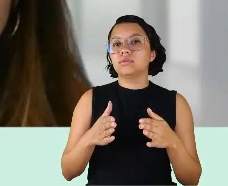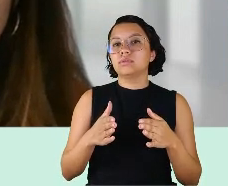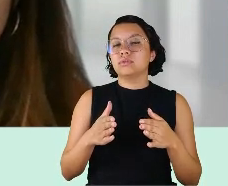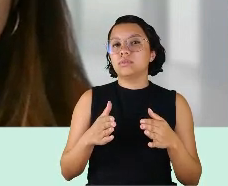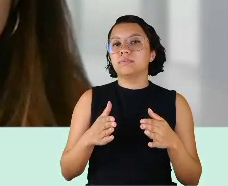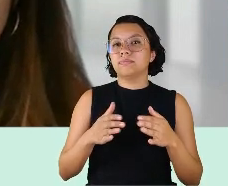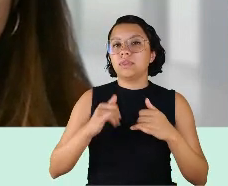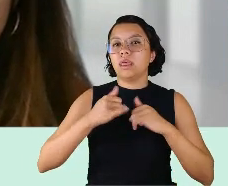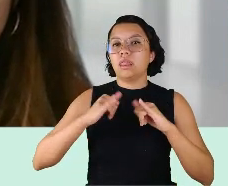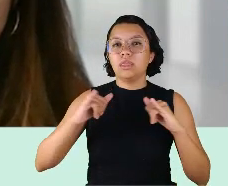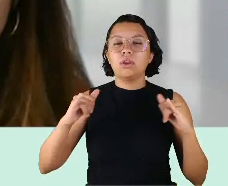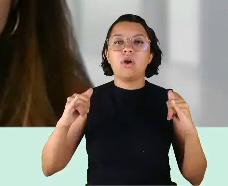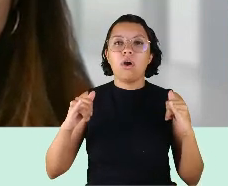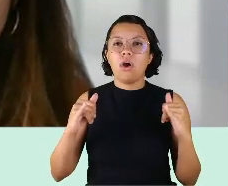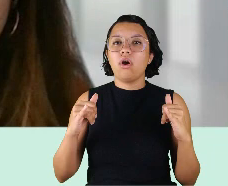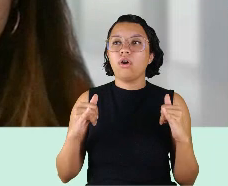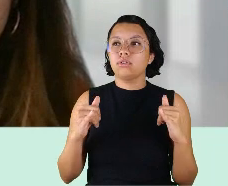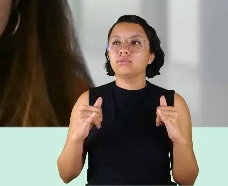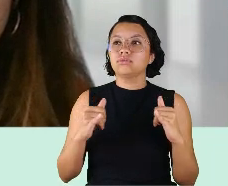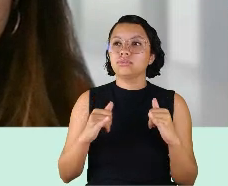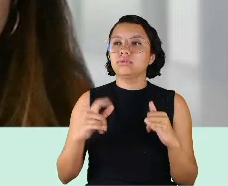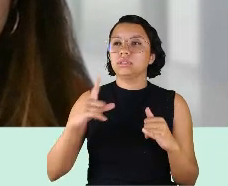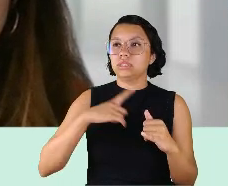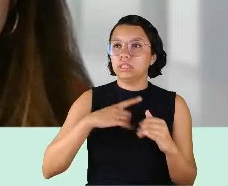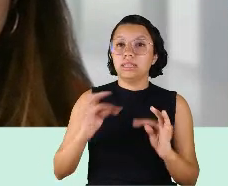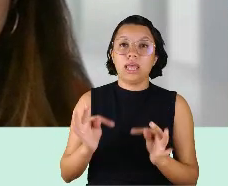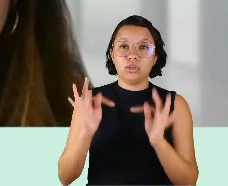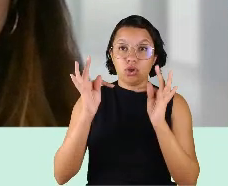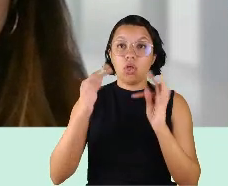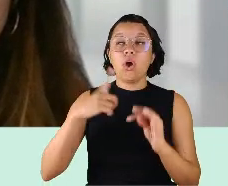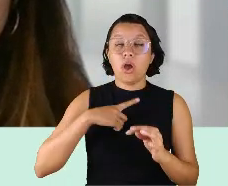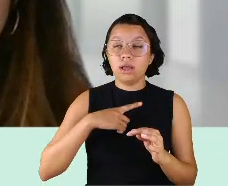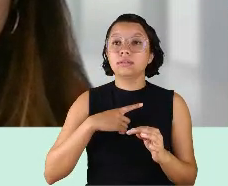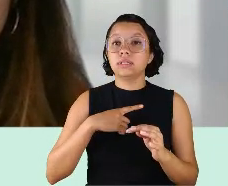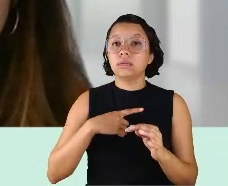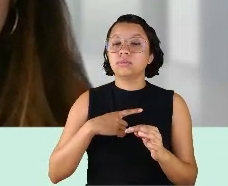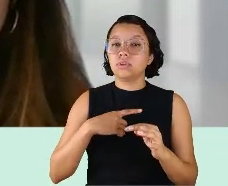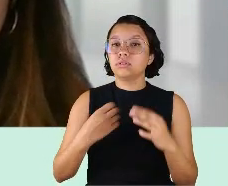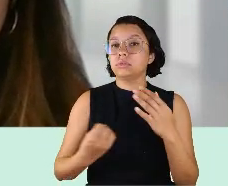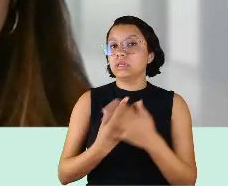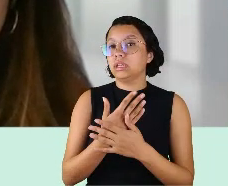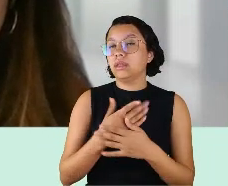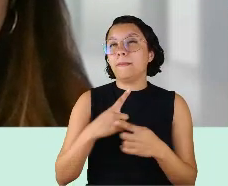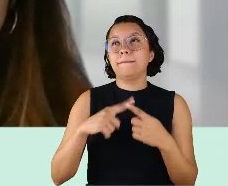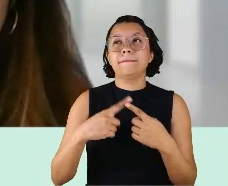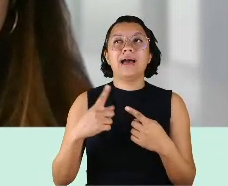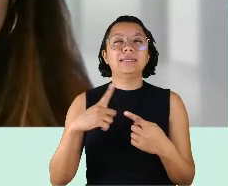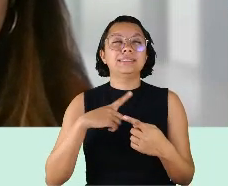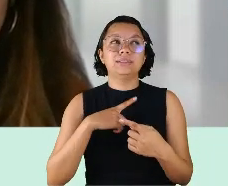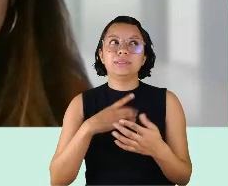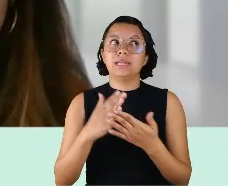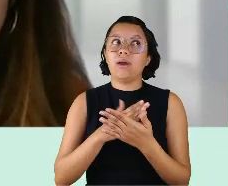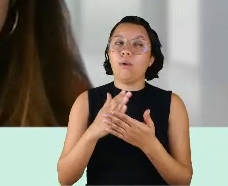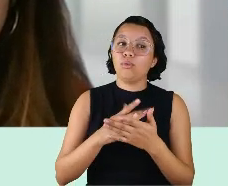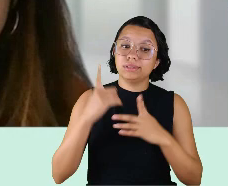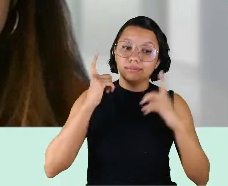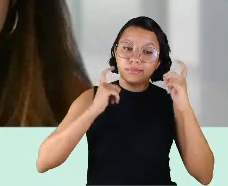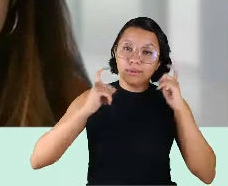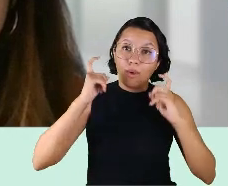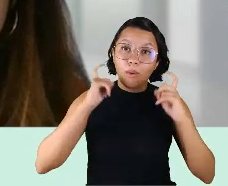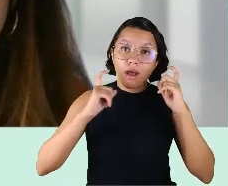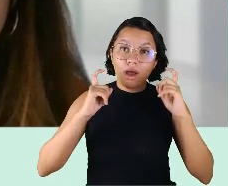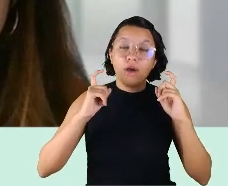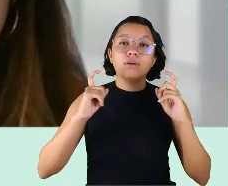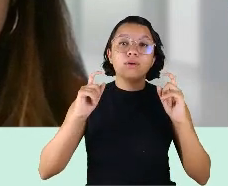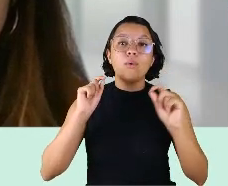temos e produzir, nós estamos produzindo, mas eu tenho algumas preocupações com o